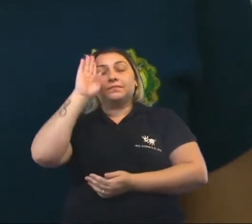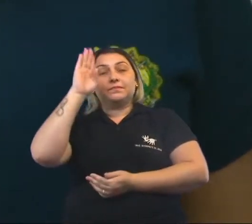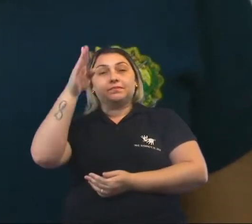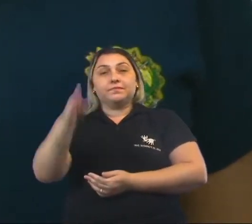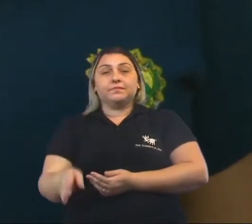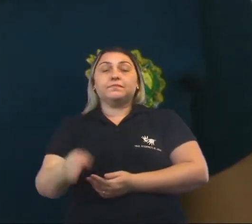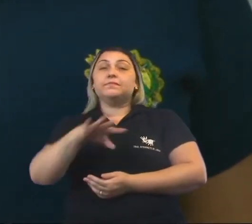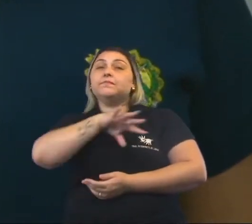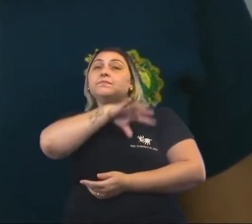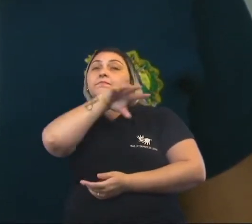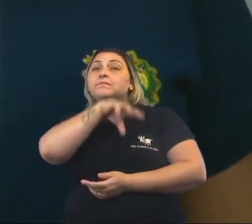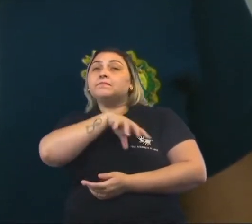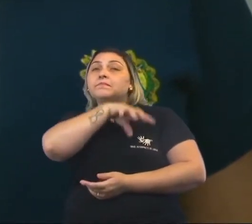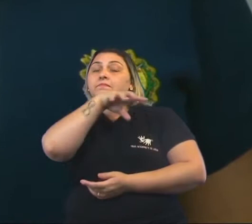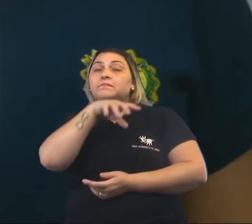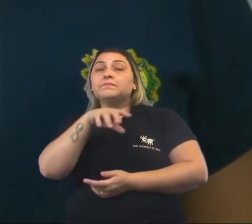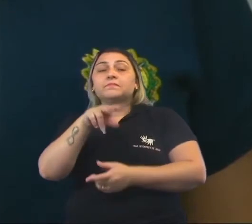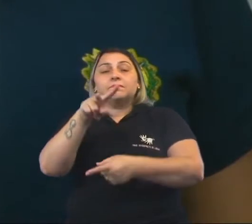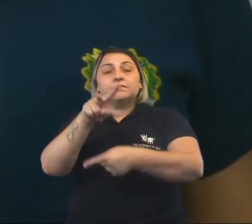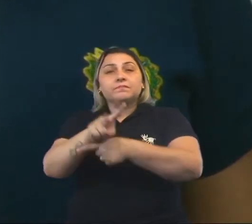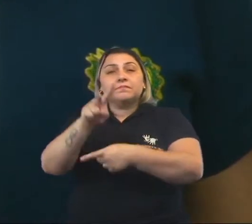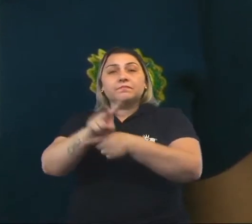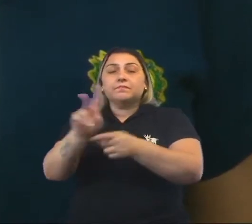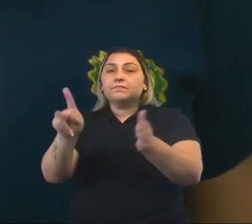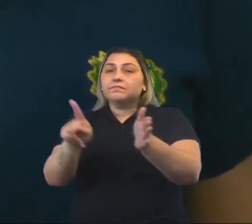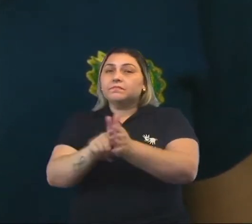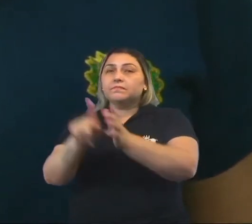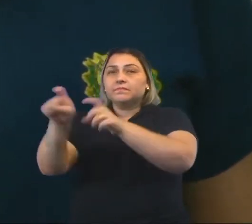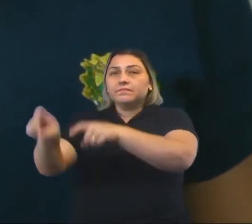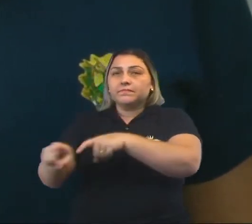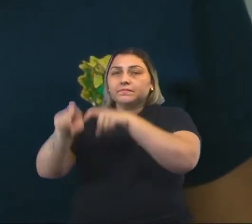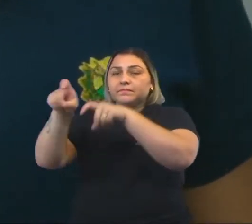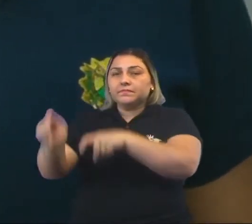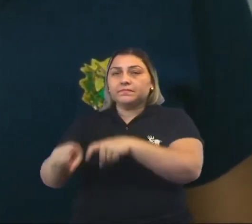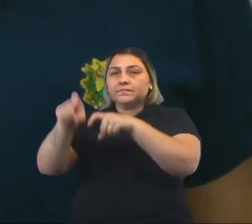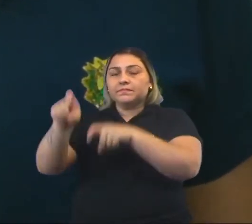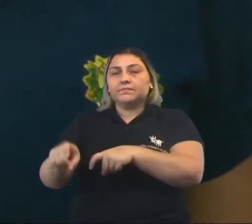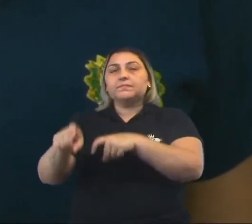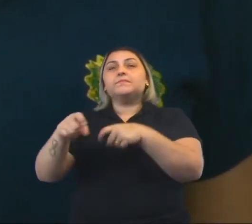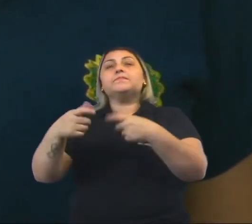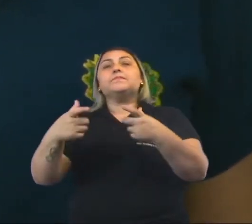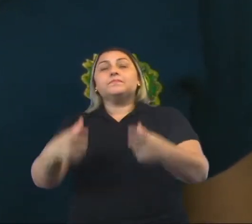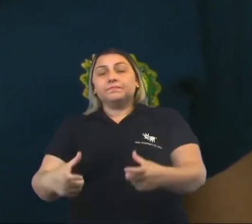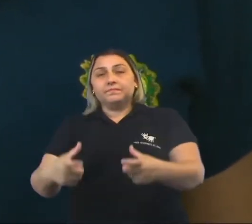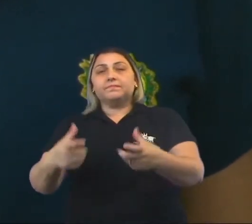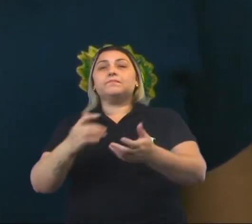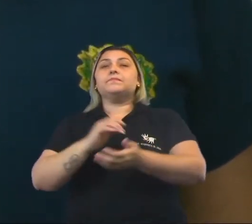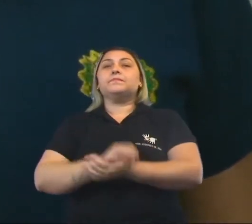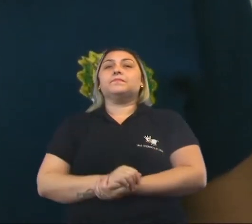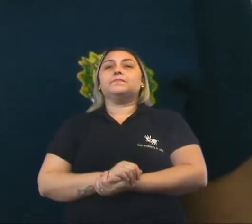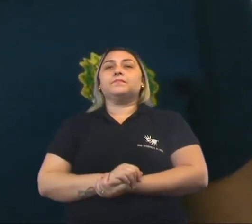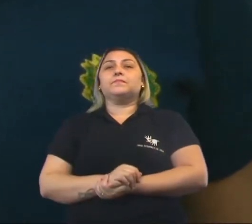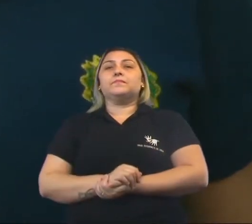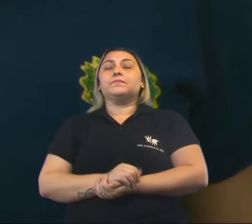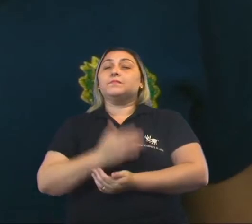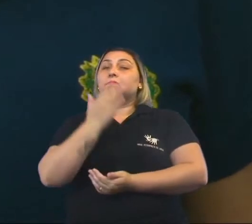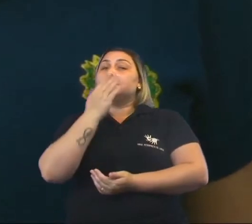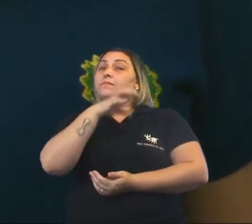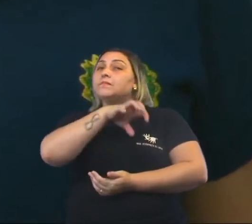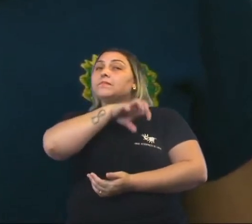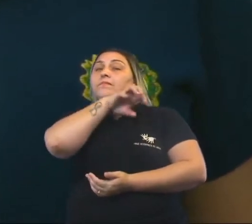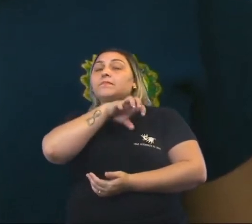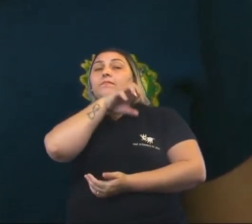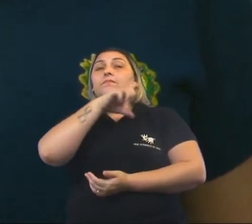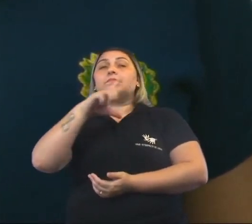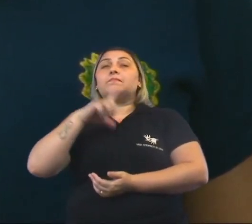principalmente de animais que são criados nas próprias fazendas ou em sítios, em colônias. E esses animais, eles